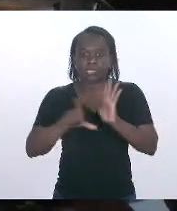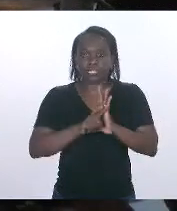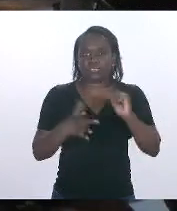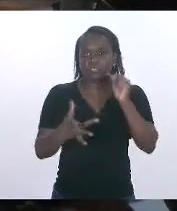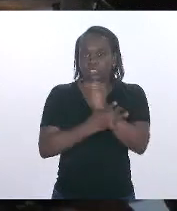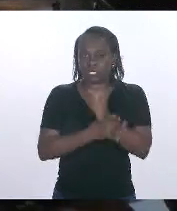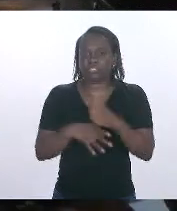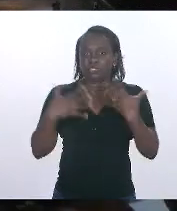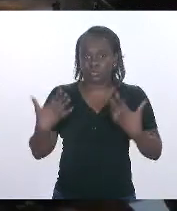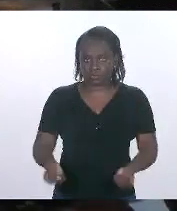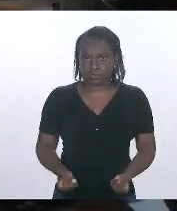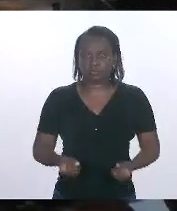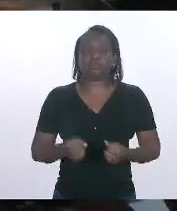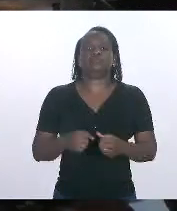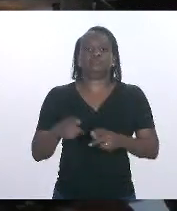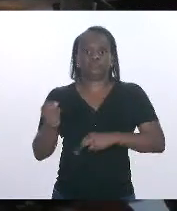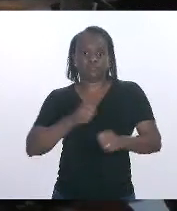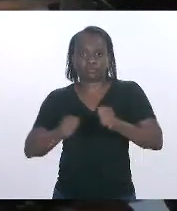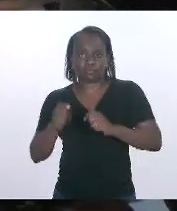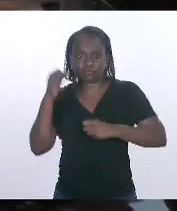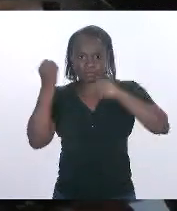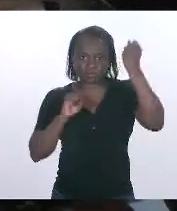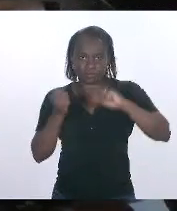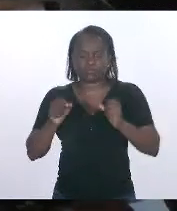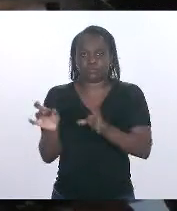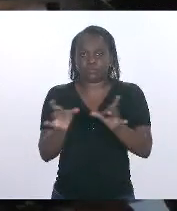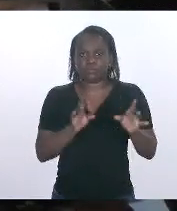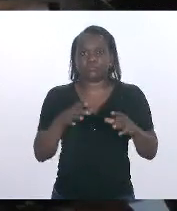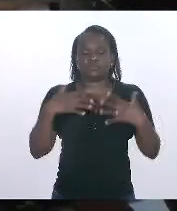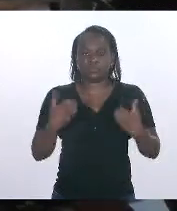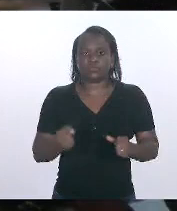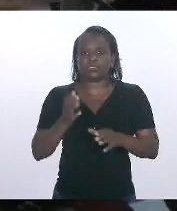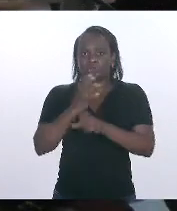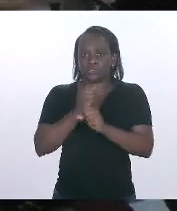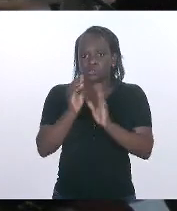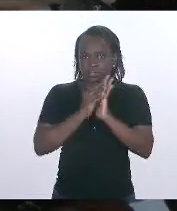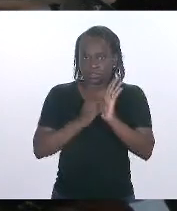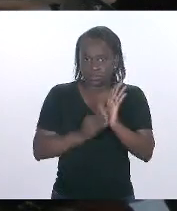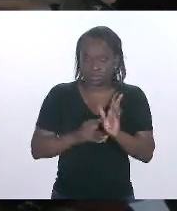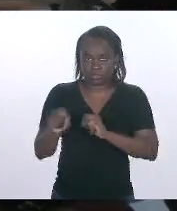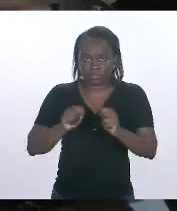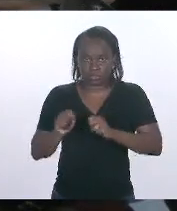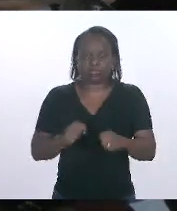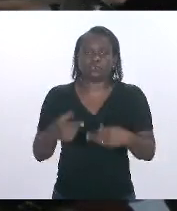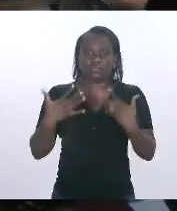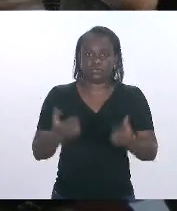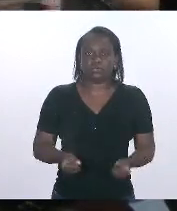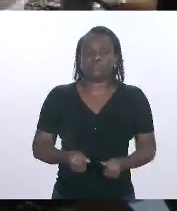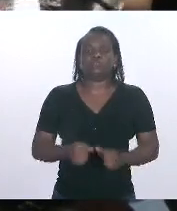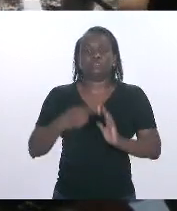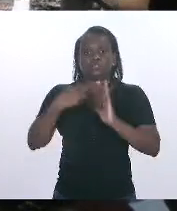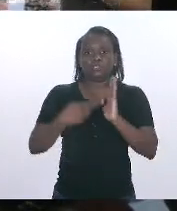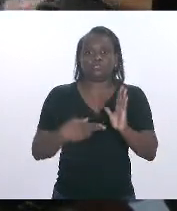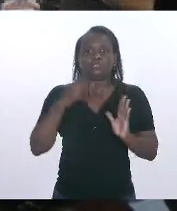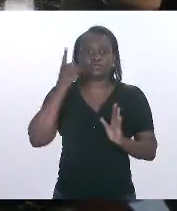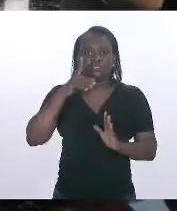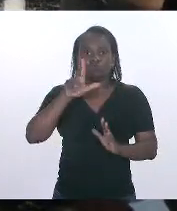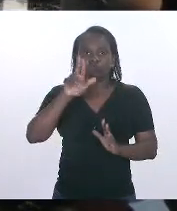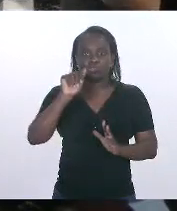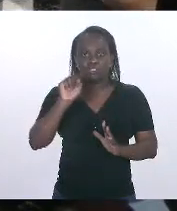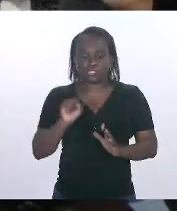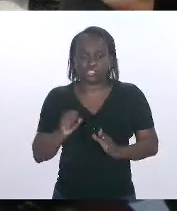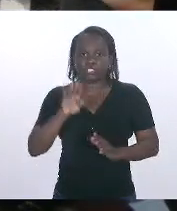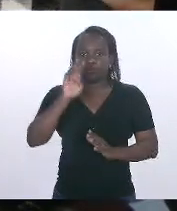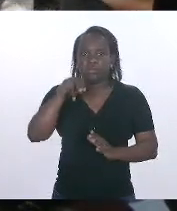Seguridade Social, favorável. De Economia, Indústria e Comércio, favorável. De Orçamento, Finanças, Fiscalização Financeira e Controle, favorável. Relatores, deputado Luiz Paulo,